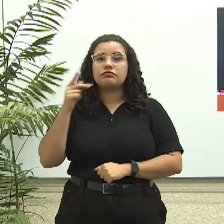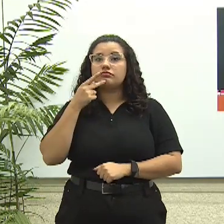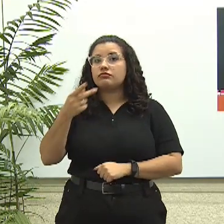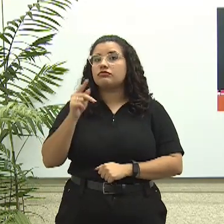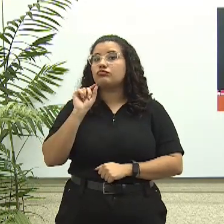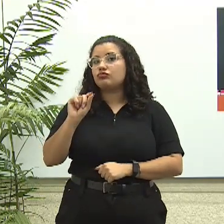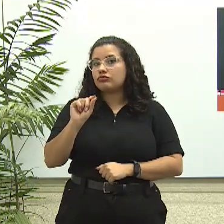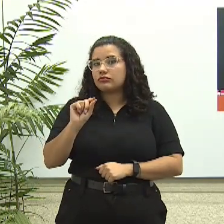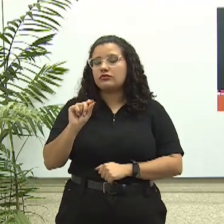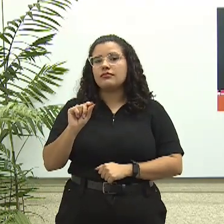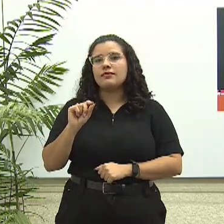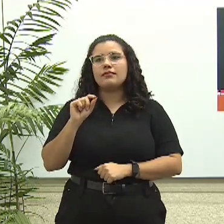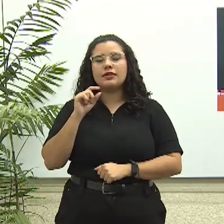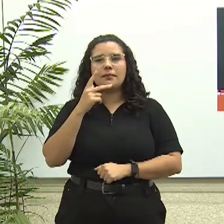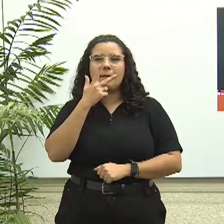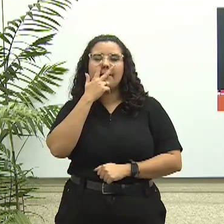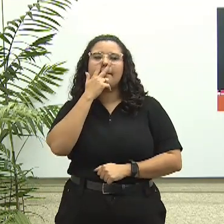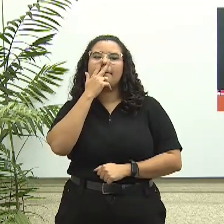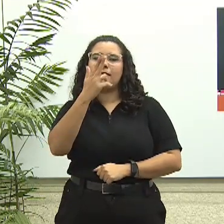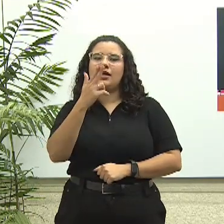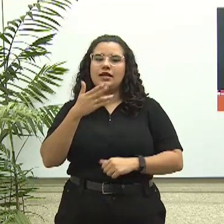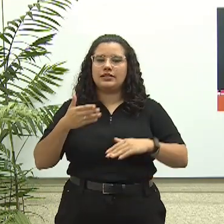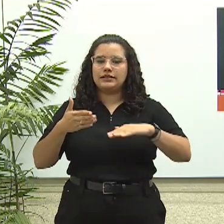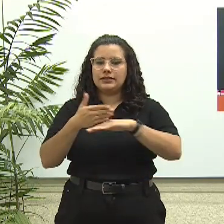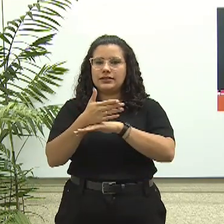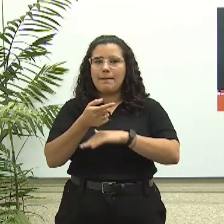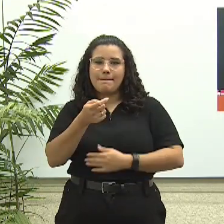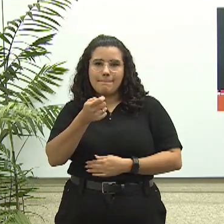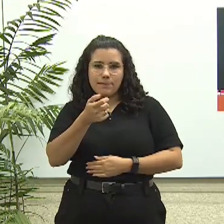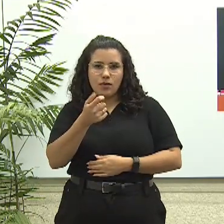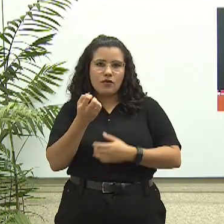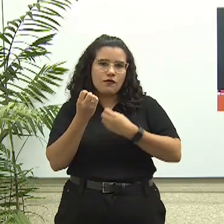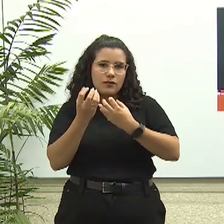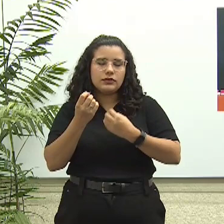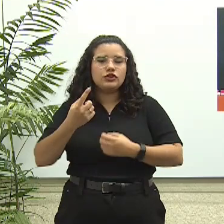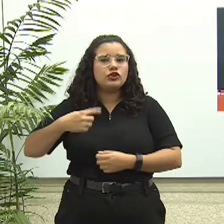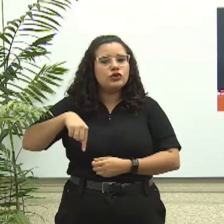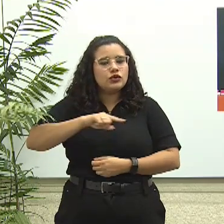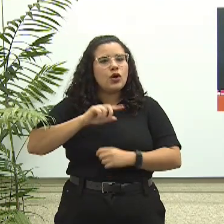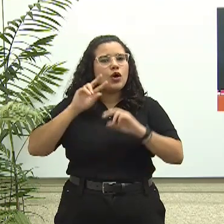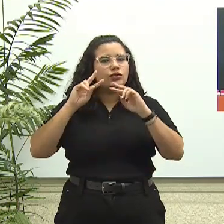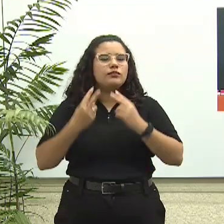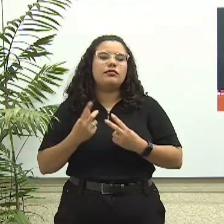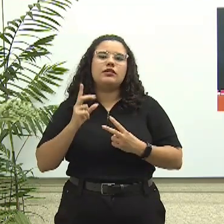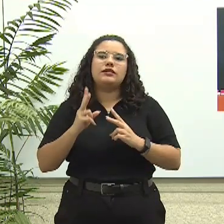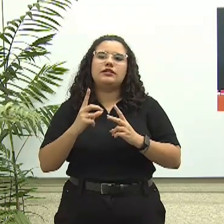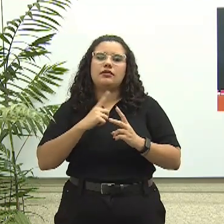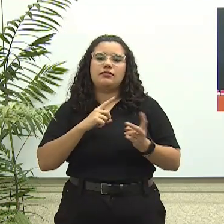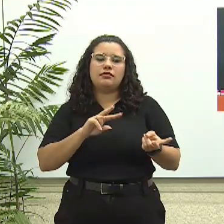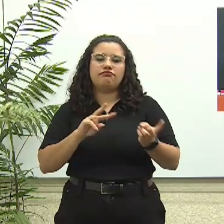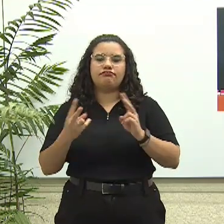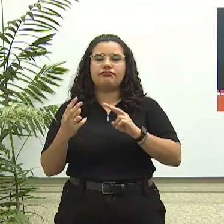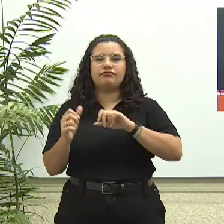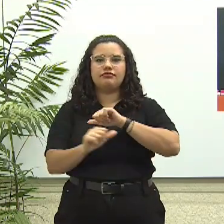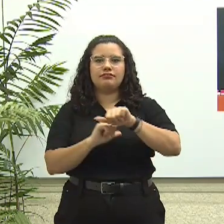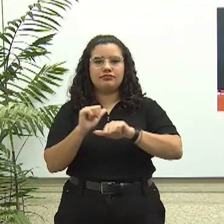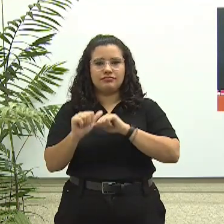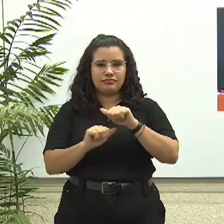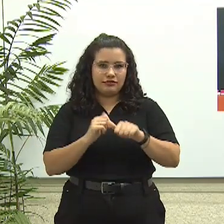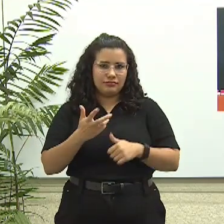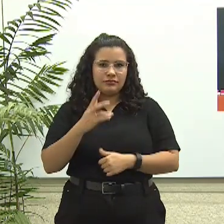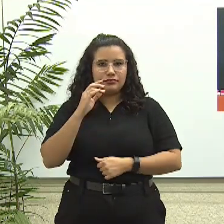assim enquanto parece que a entrada é pouca de dados nós humanos vamos transferindo achei sensacional essa parte na página